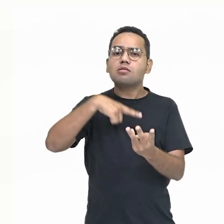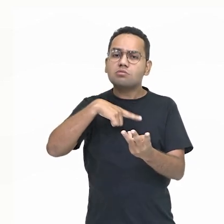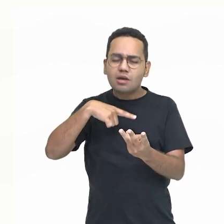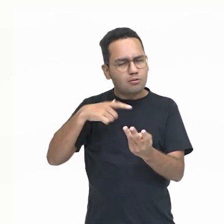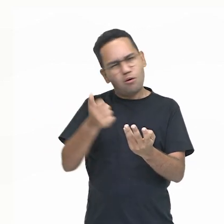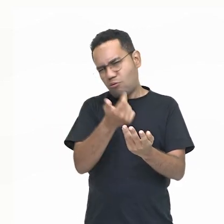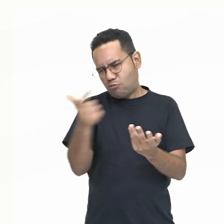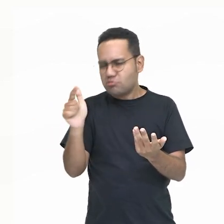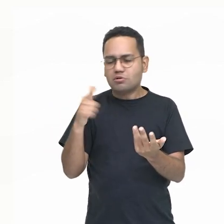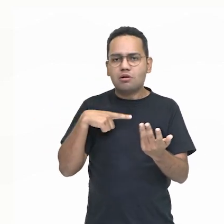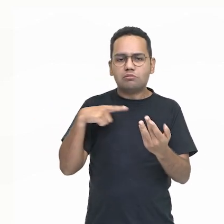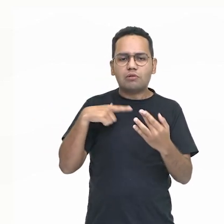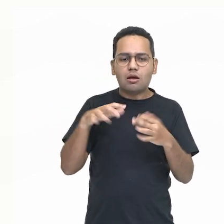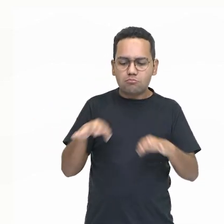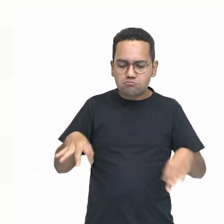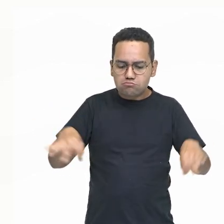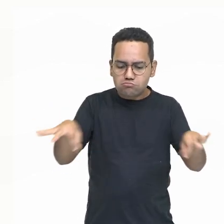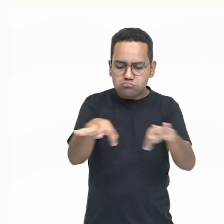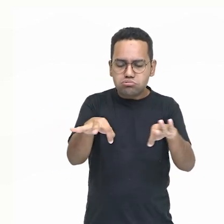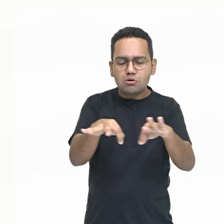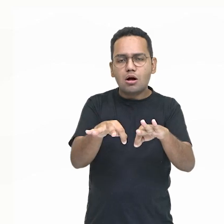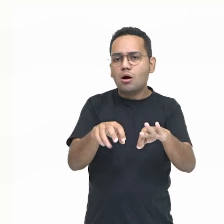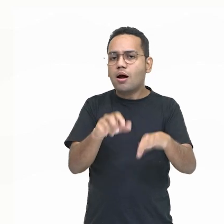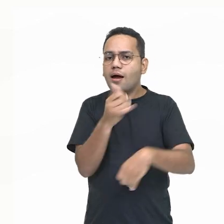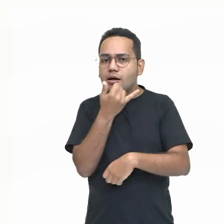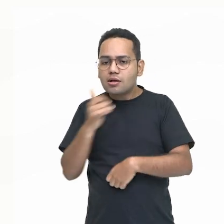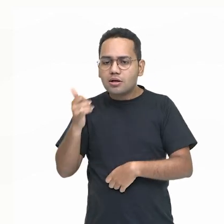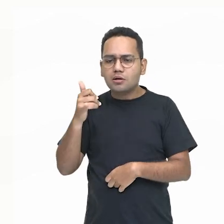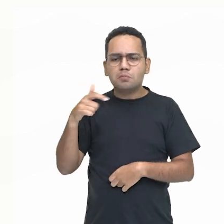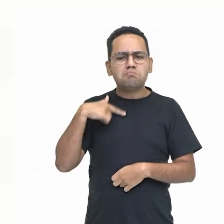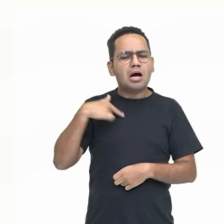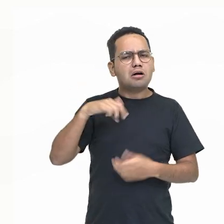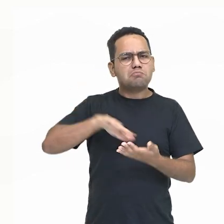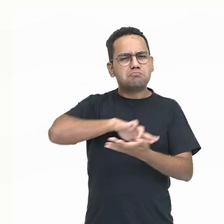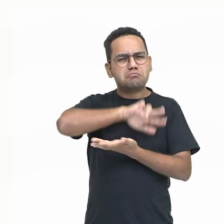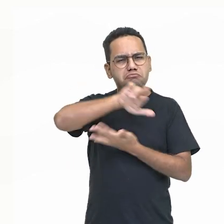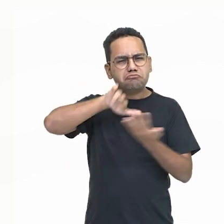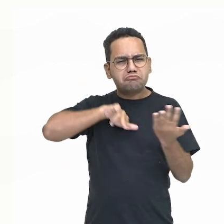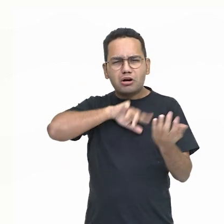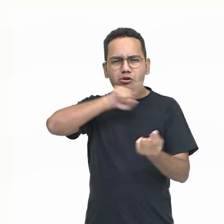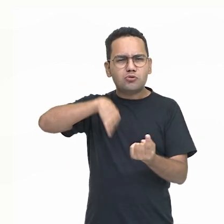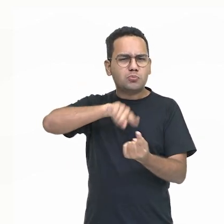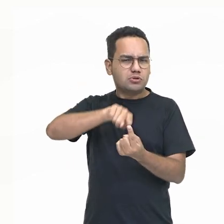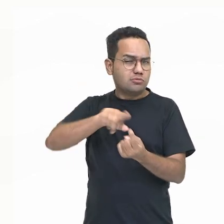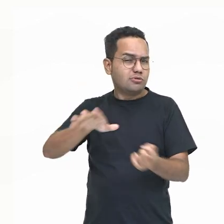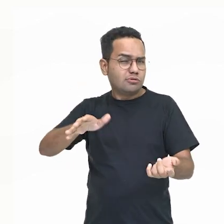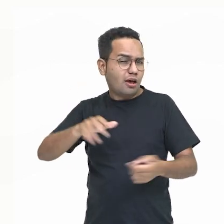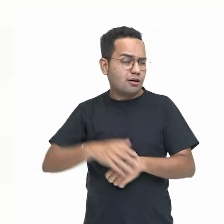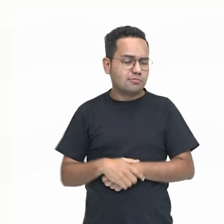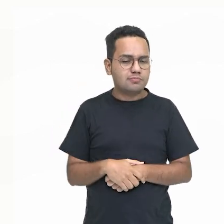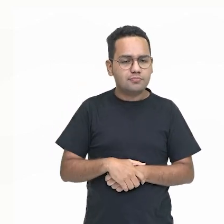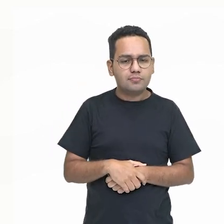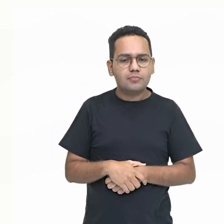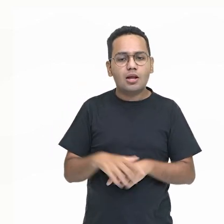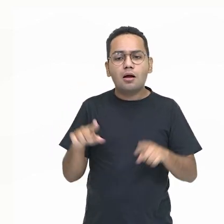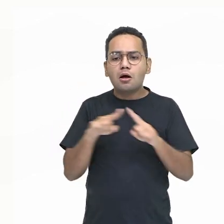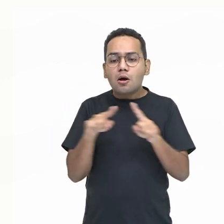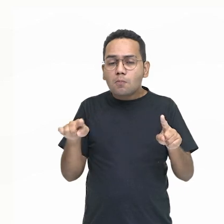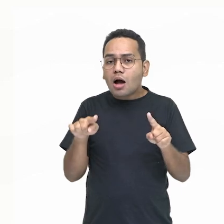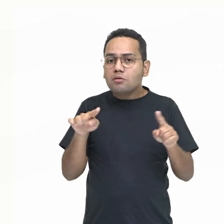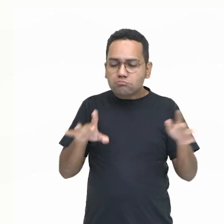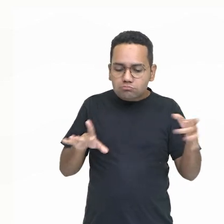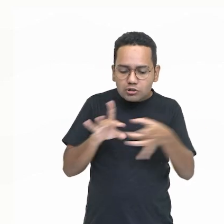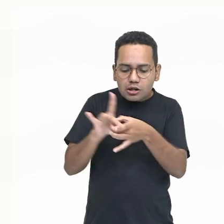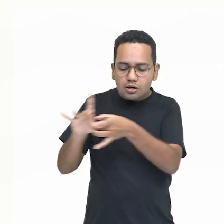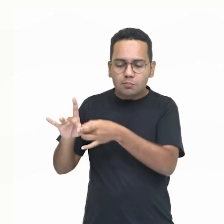conjunto de dispositivos de funções diversas, os quais são conectados por meio de fios